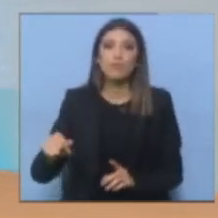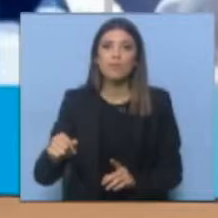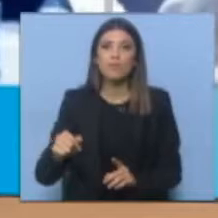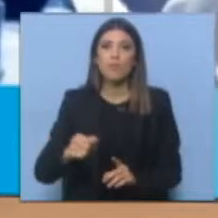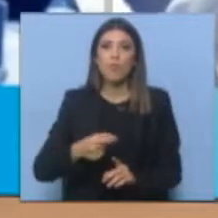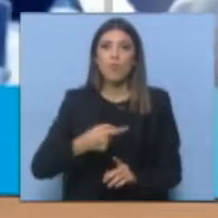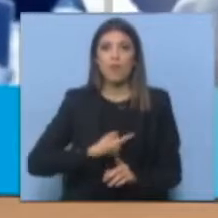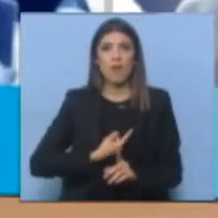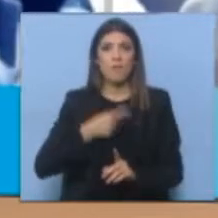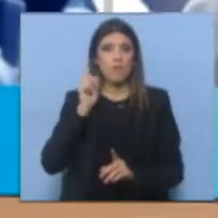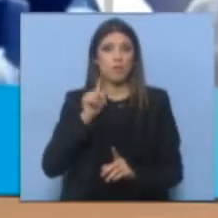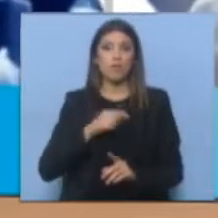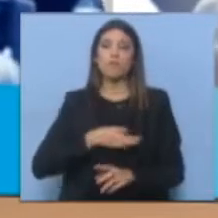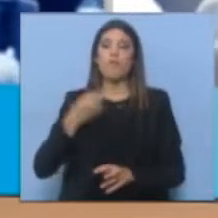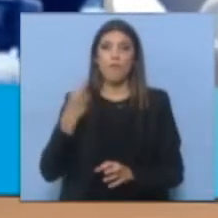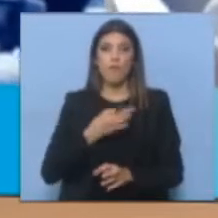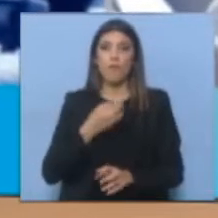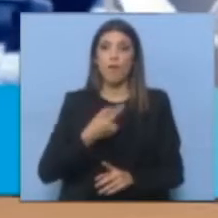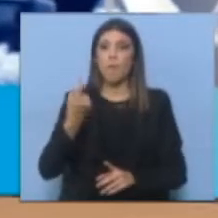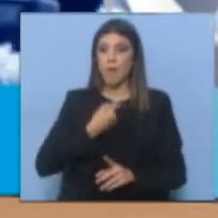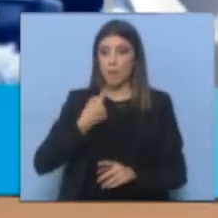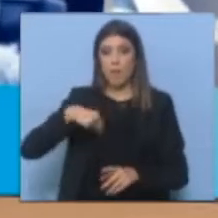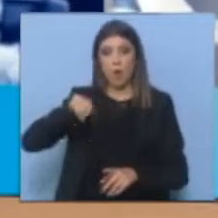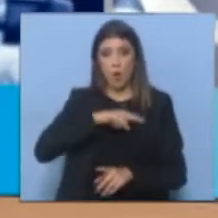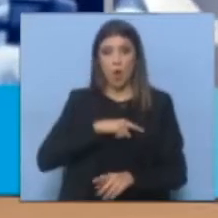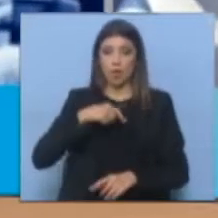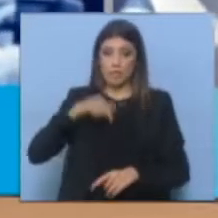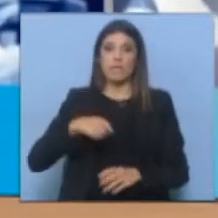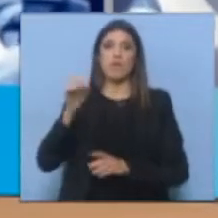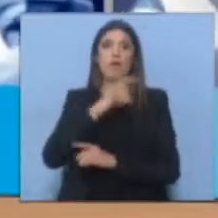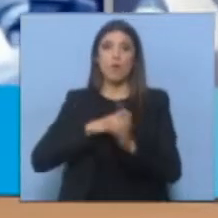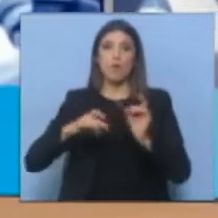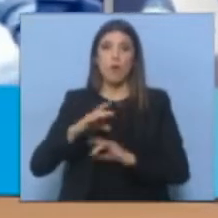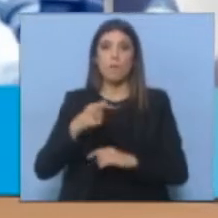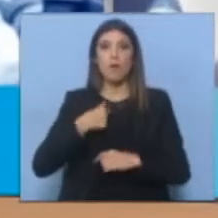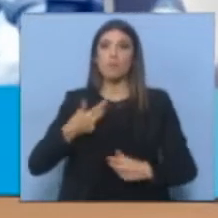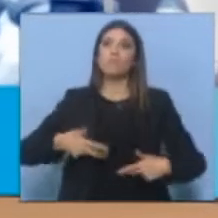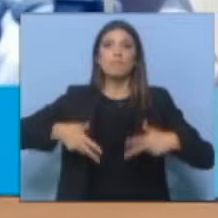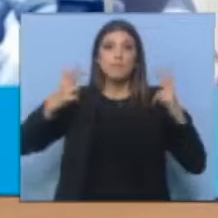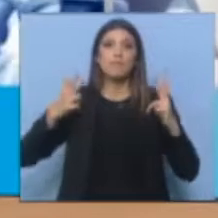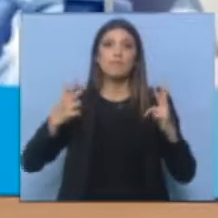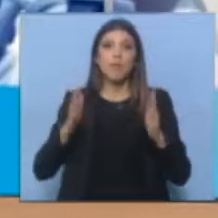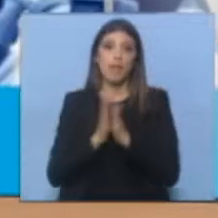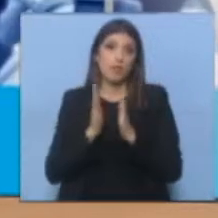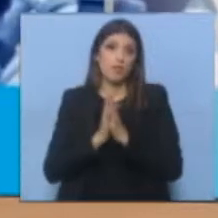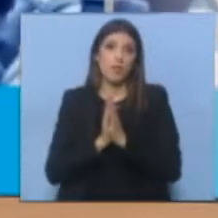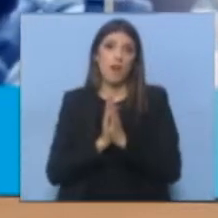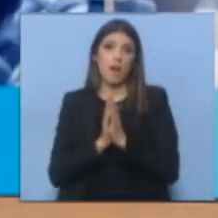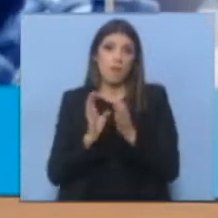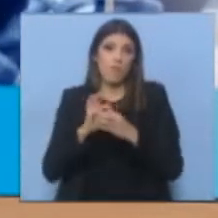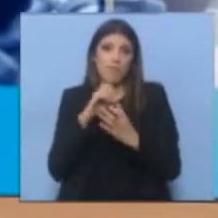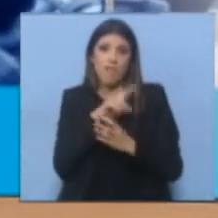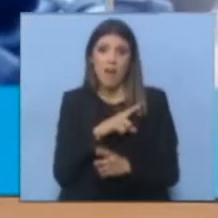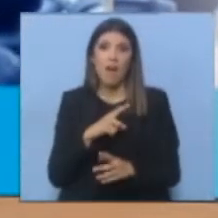Evangelho, não é? Sem dúvida, de facto nós precisamos de saber, nós que vivemos aqui na Europa e que de facto temos essa liberdade de religião, temos